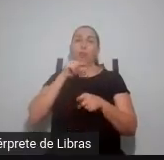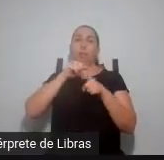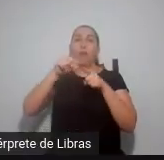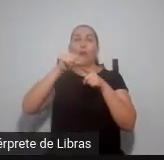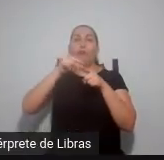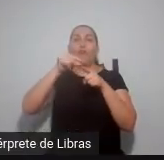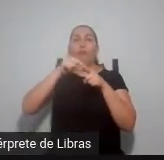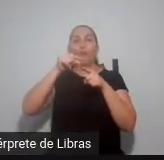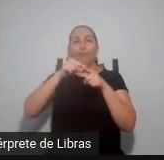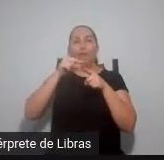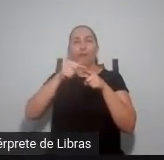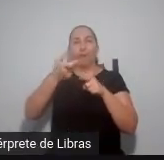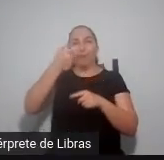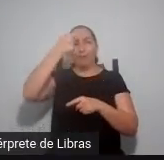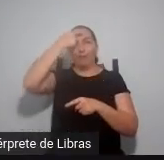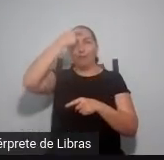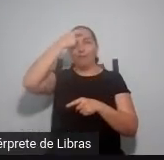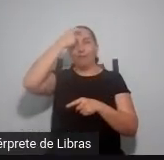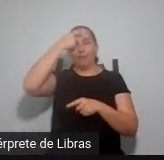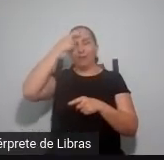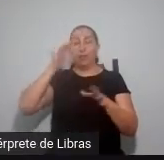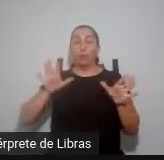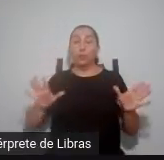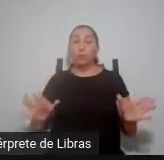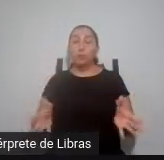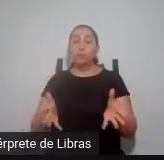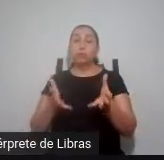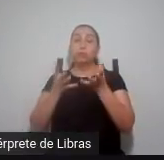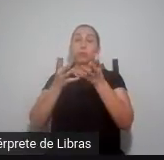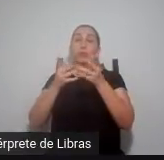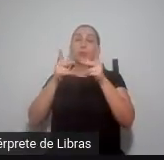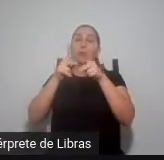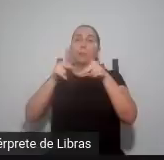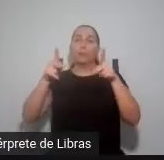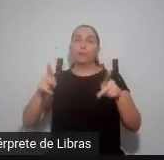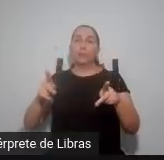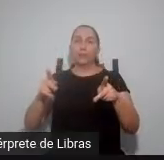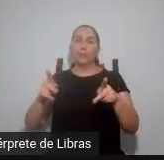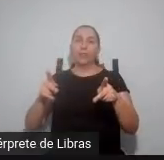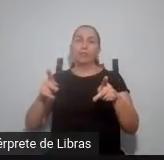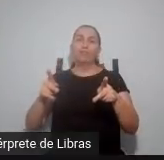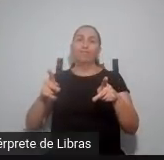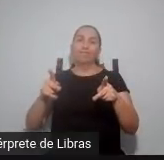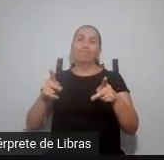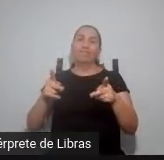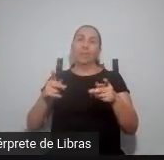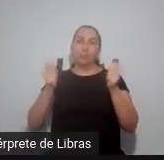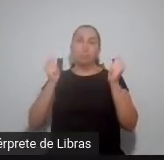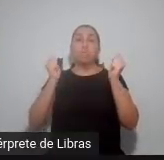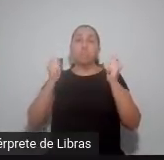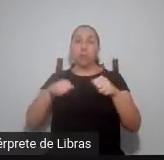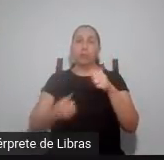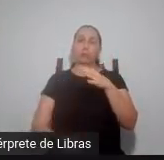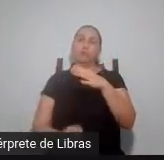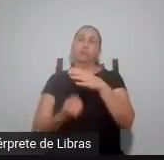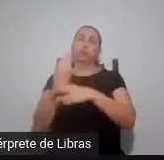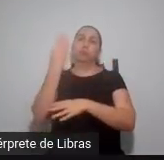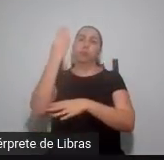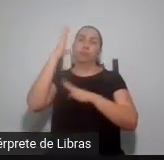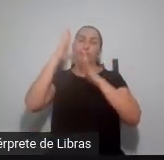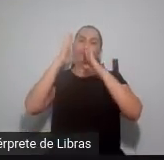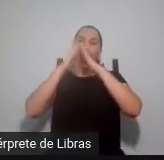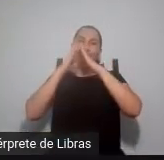sempre falo para os professores da rede privada, ela não está aí, mas como você bem mostrou, a gente pode construí-la. Né? Isso é uma